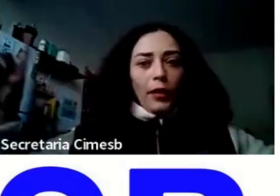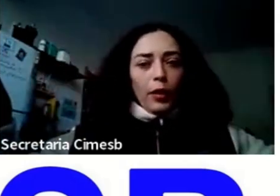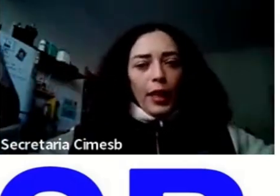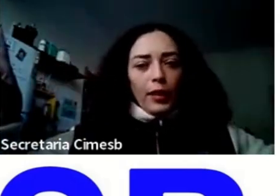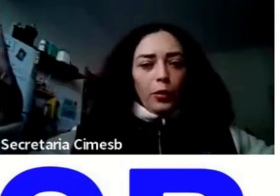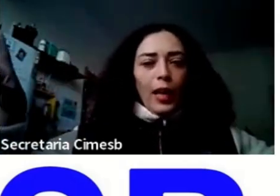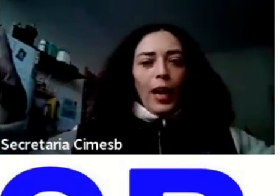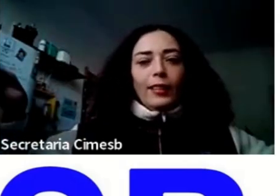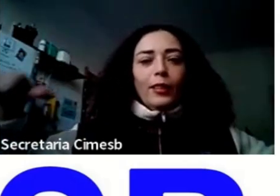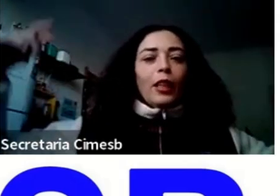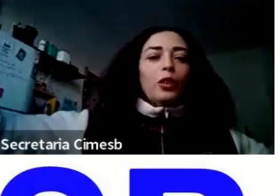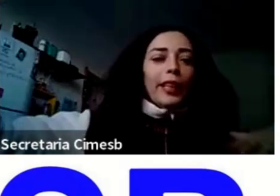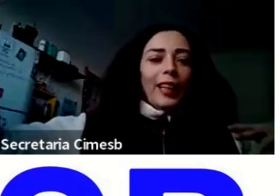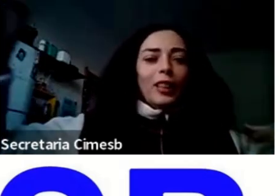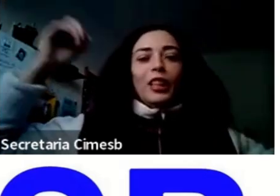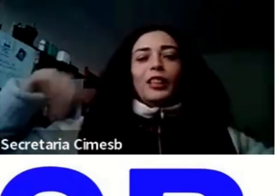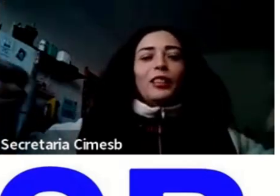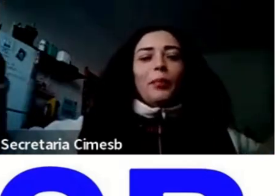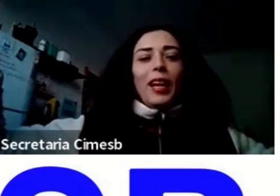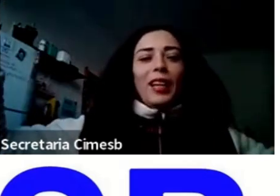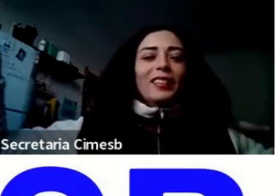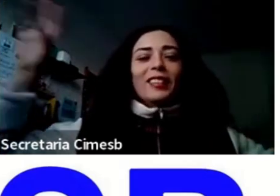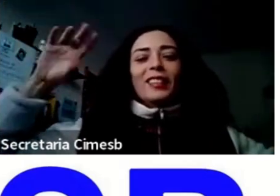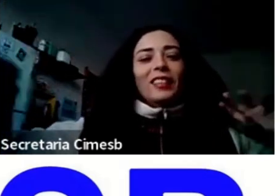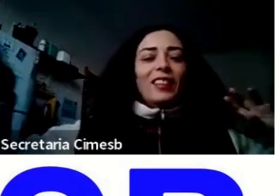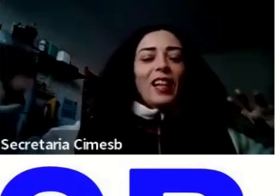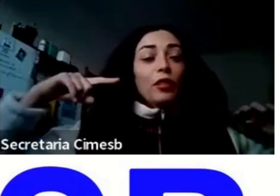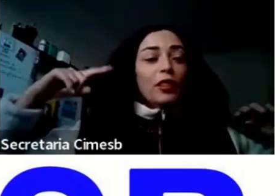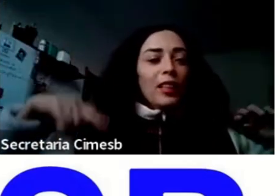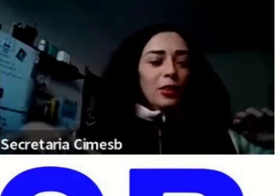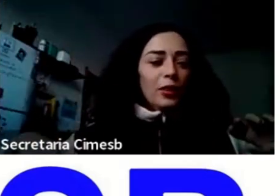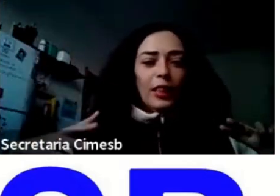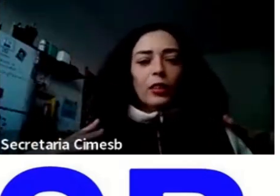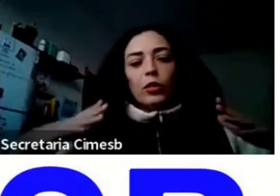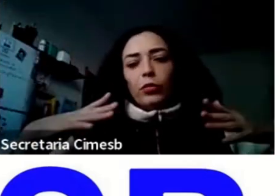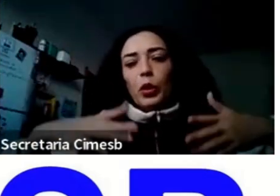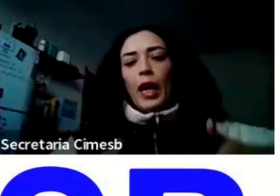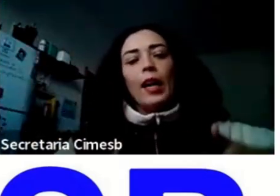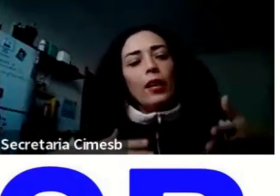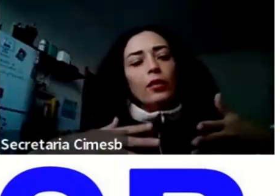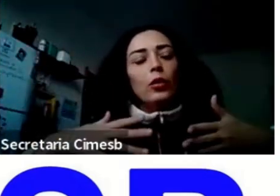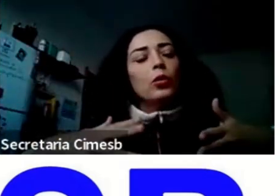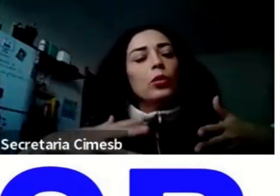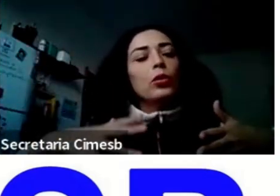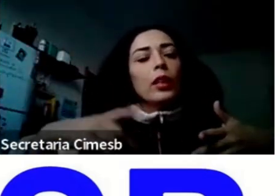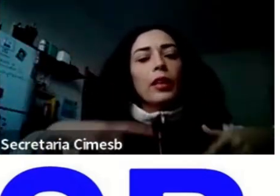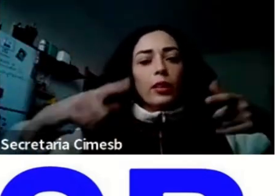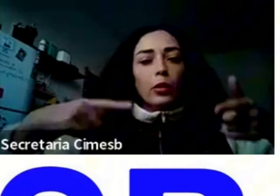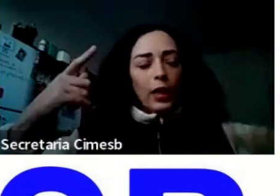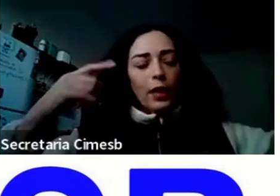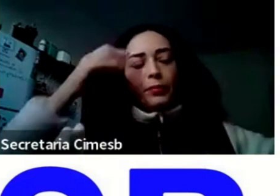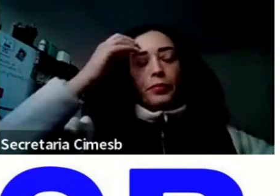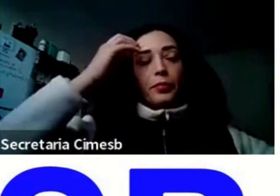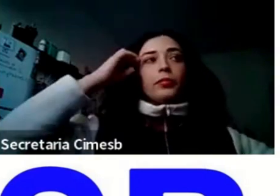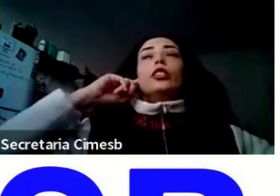selecionando qual barulho eu quero escutar. E tem um cachorro aqui latindo também, e aí eu vou selecionando, focar o que eu